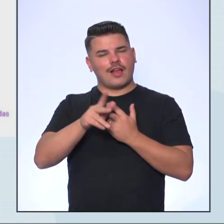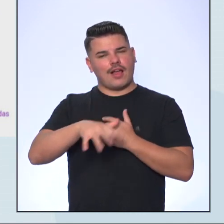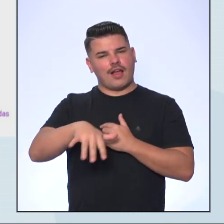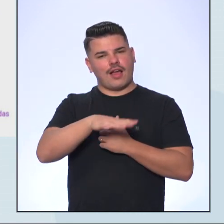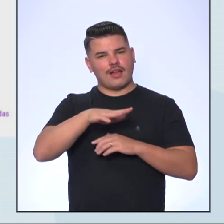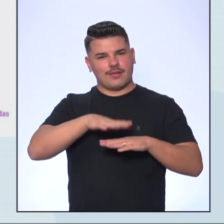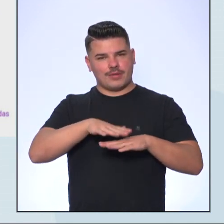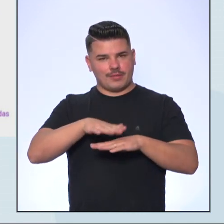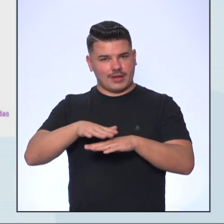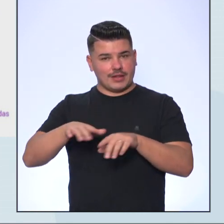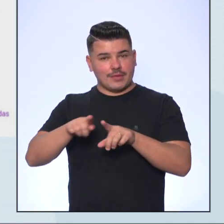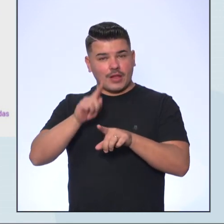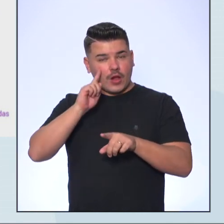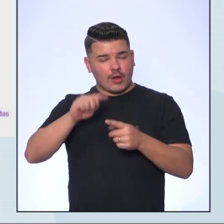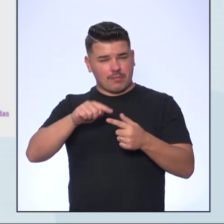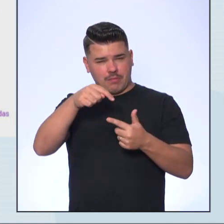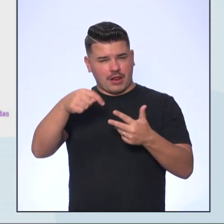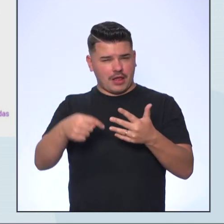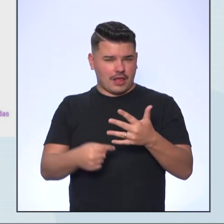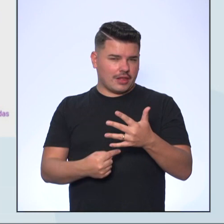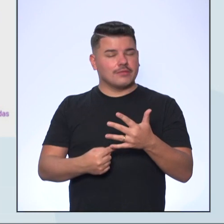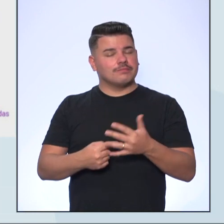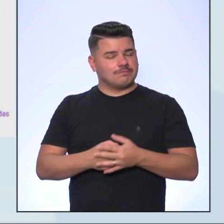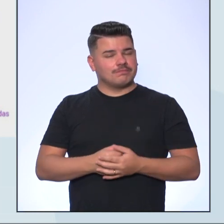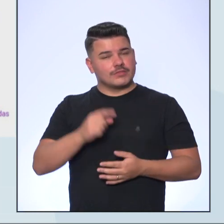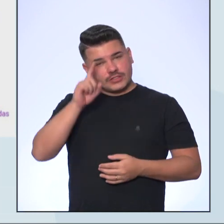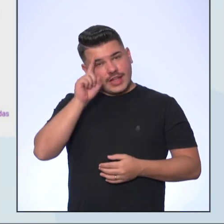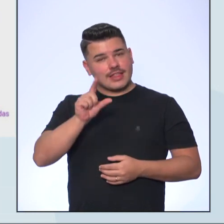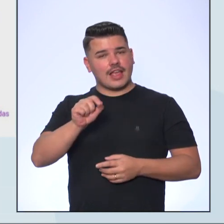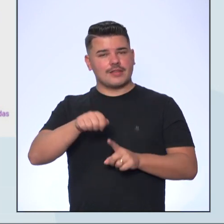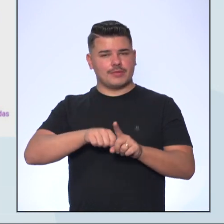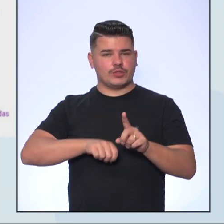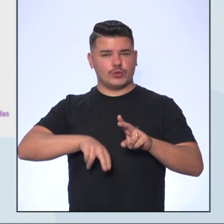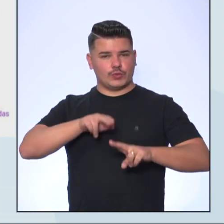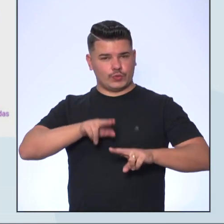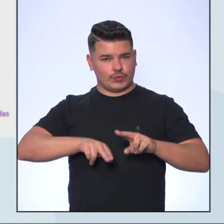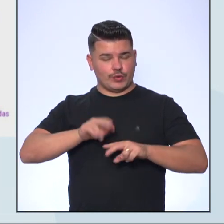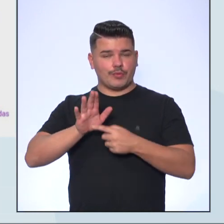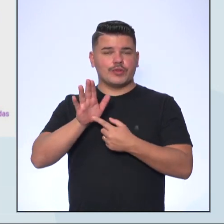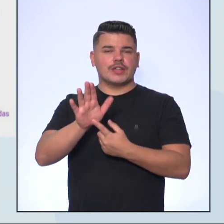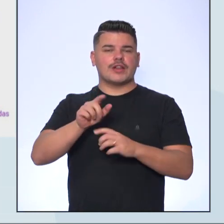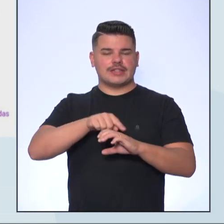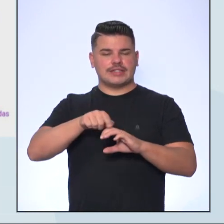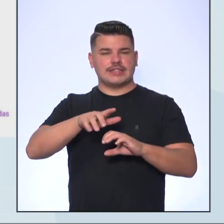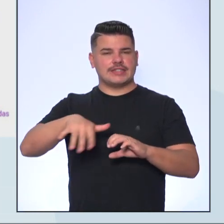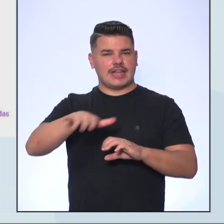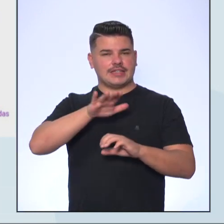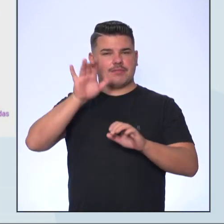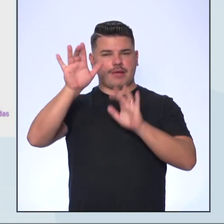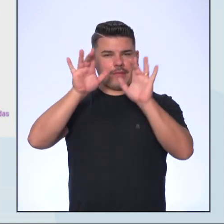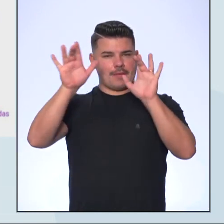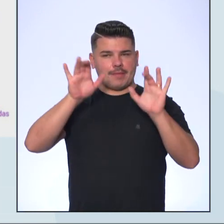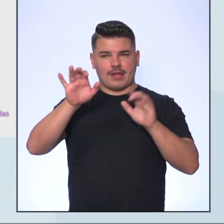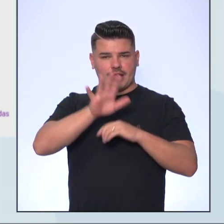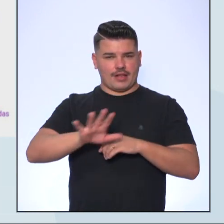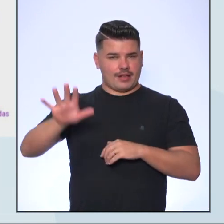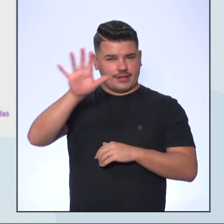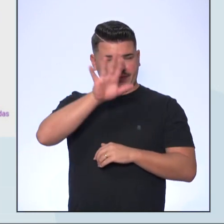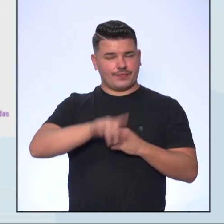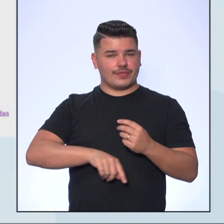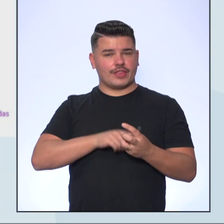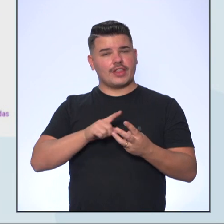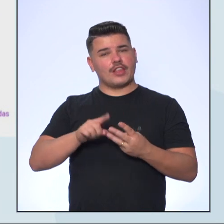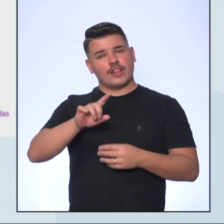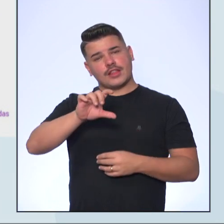os tamanhos do universo. 10 de junho, apresentando as ciências atmosféricas. 11 de junho, finalização do experimento